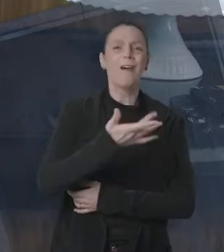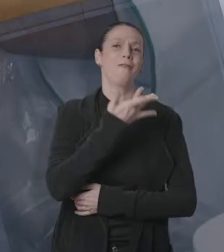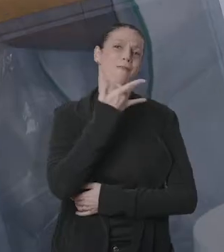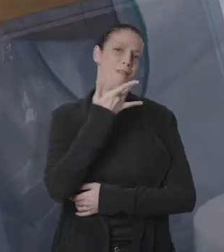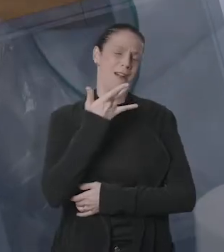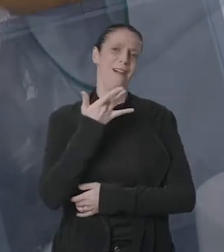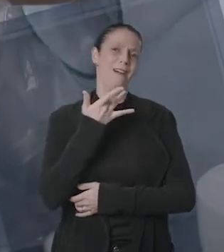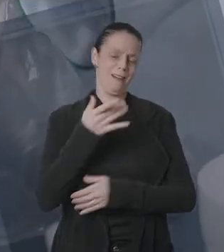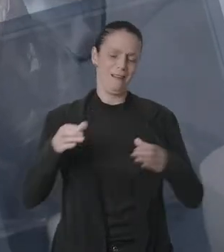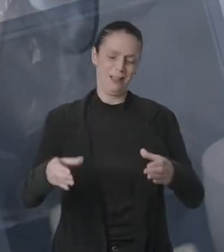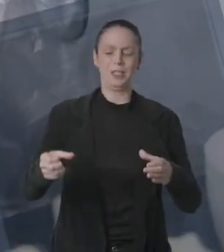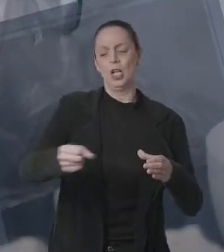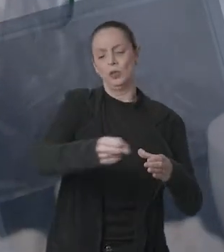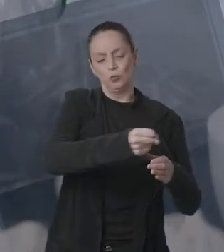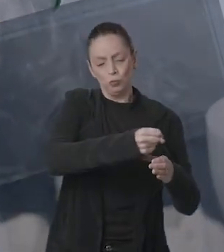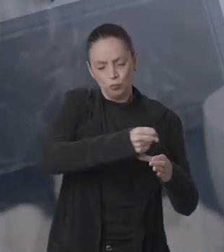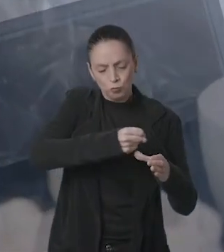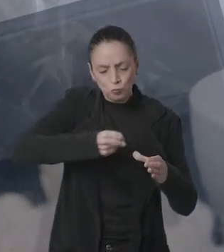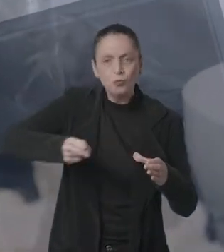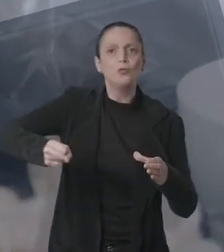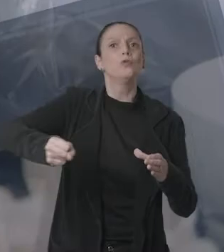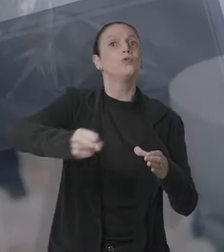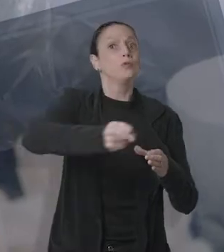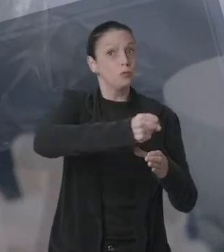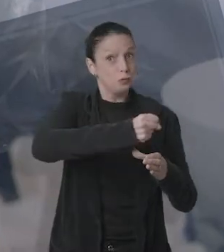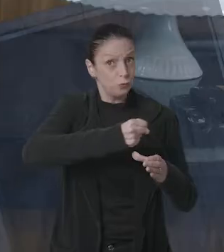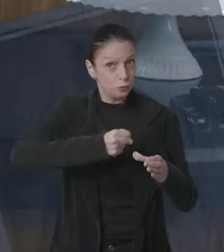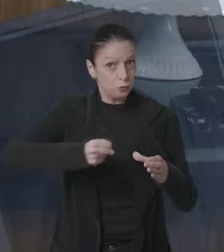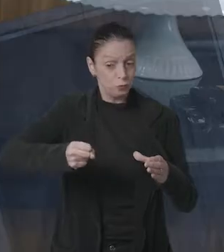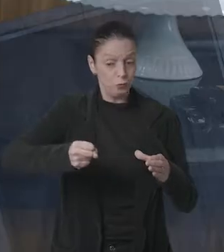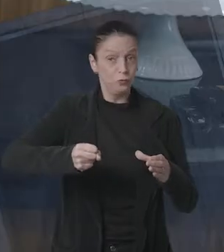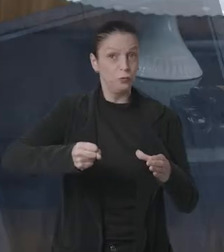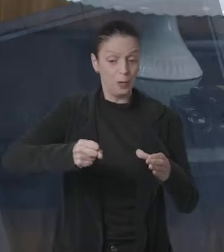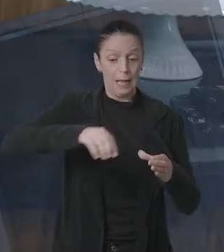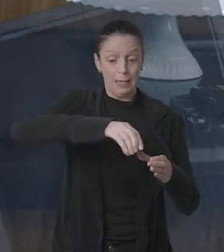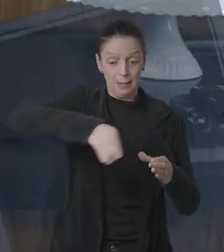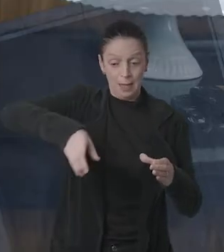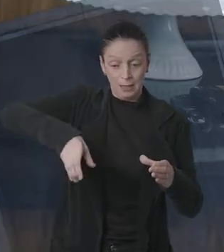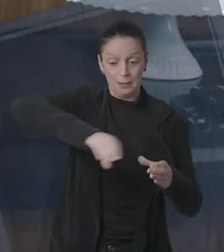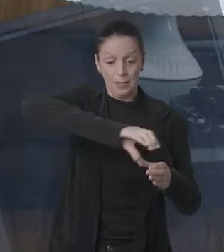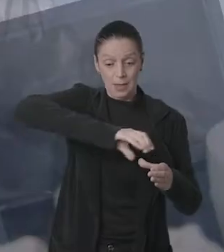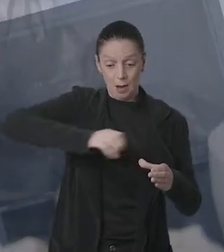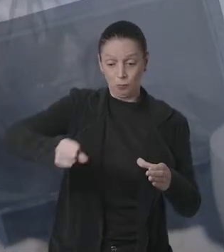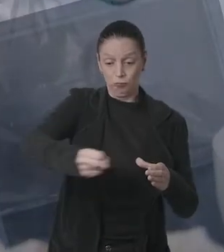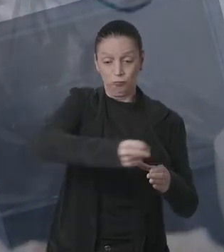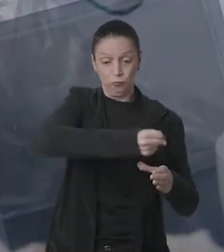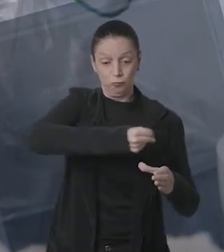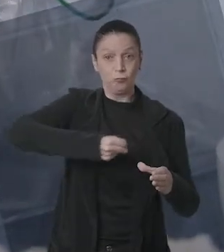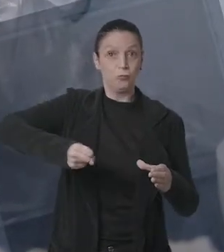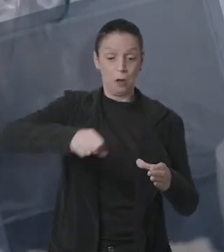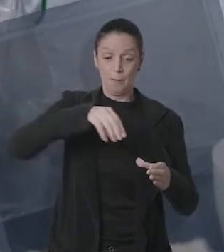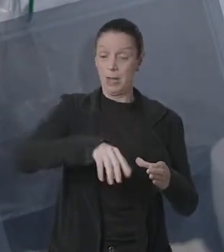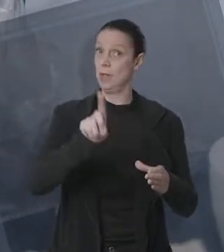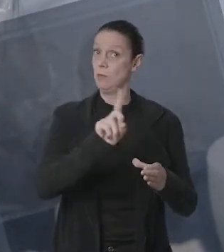facilitar. Eu começo fazendo uma camada nas laterais